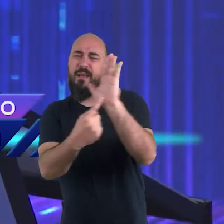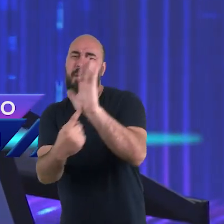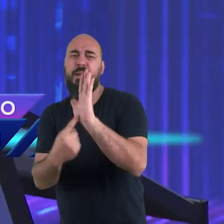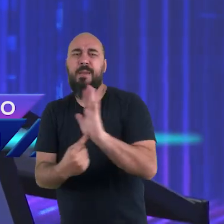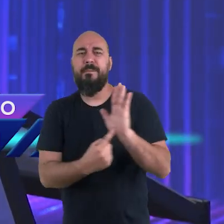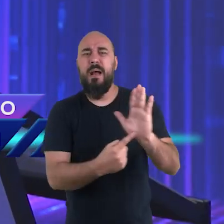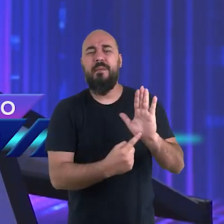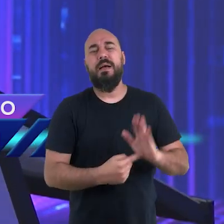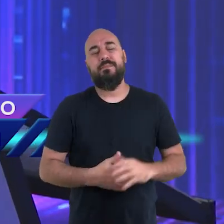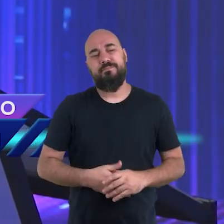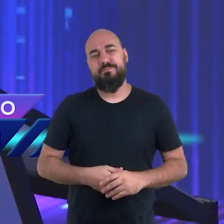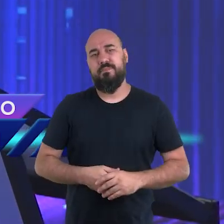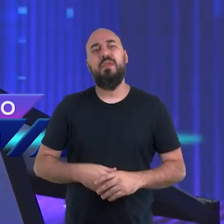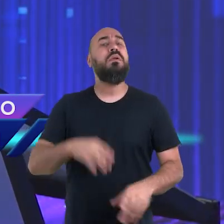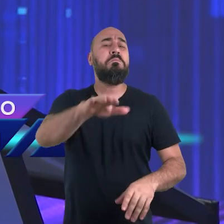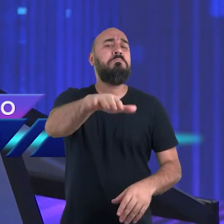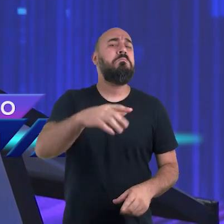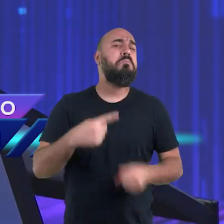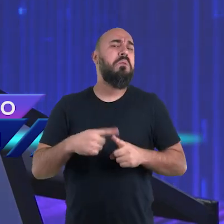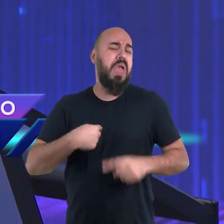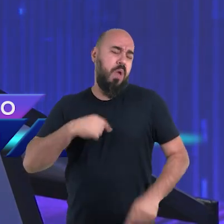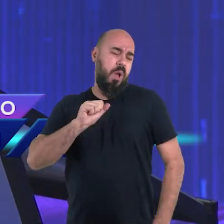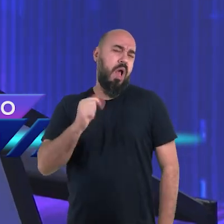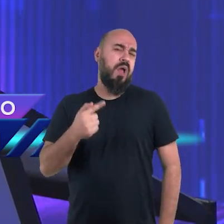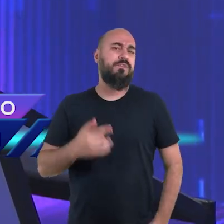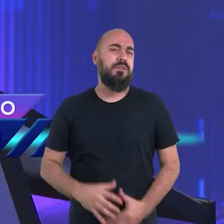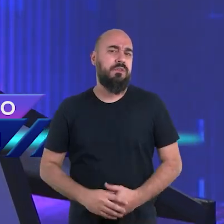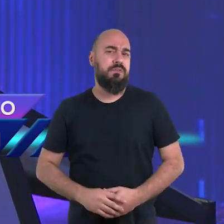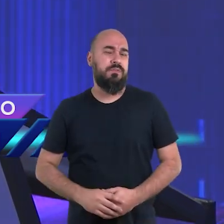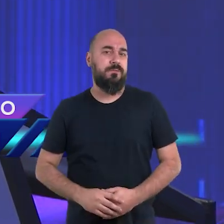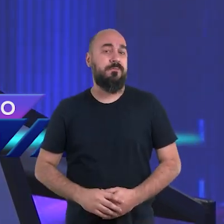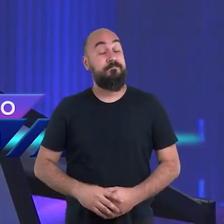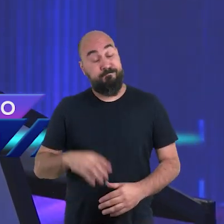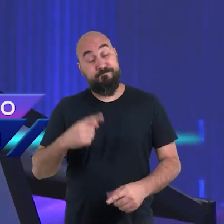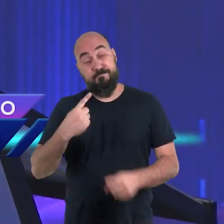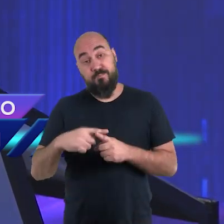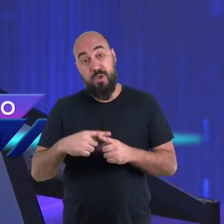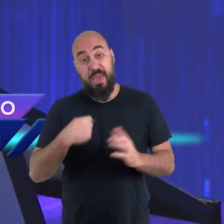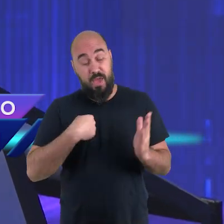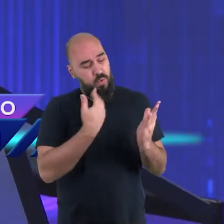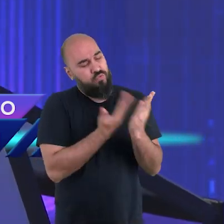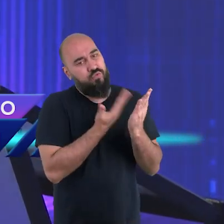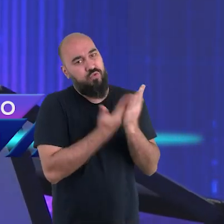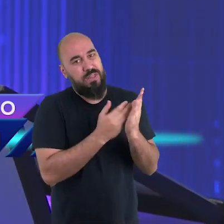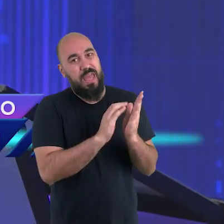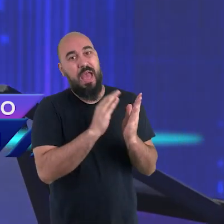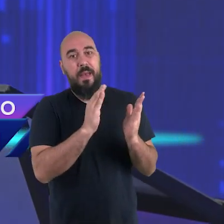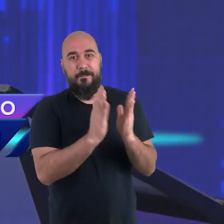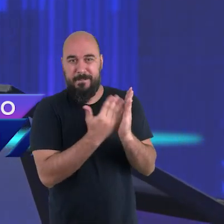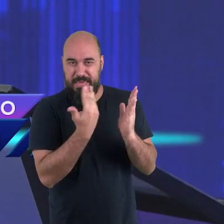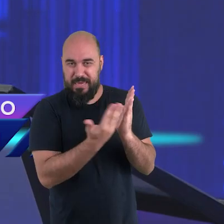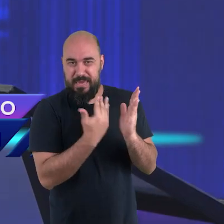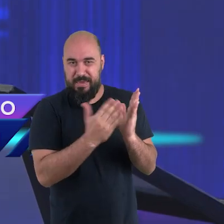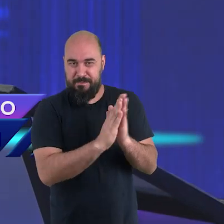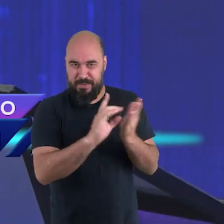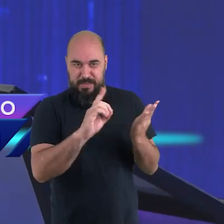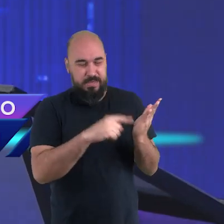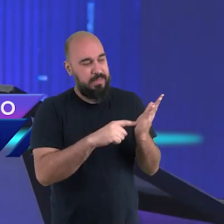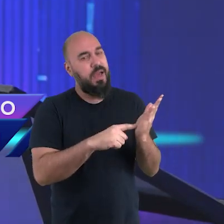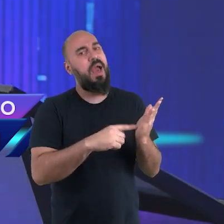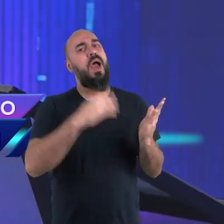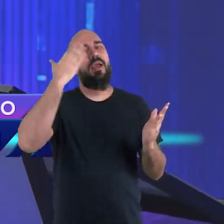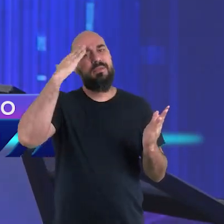vou te dizer. Porque eu estudei a Bíblia e entendi que a Igreja Adventista do sétimo dia ensina